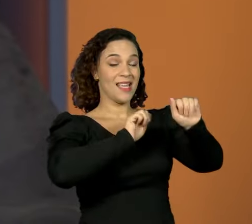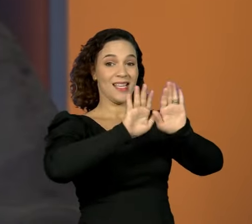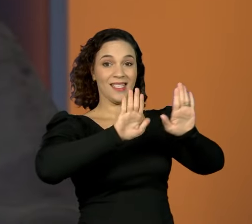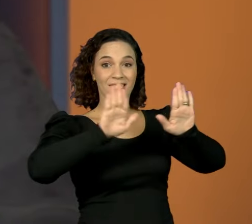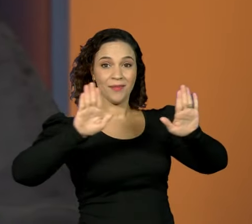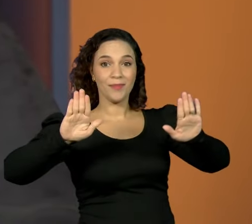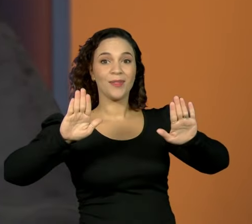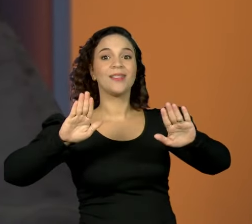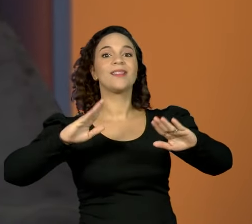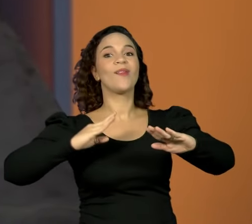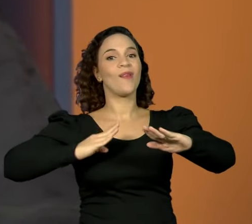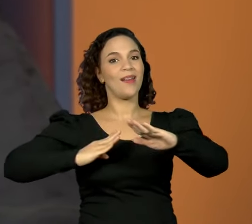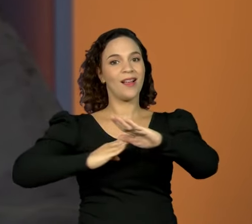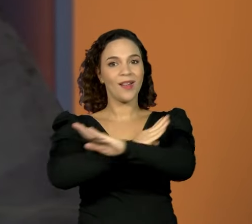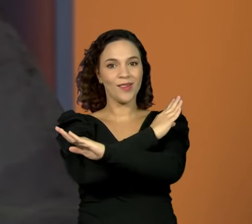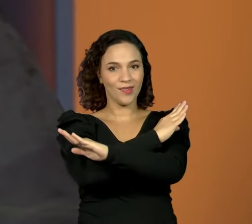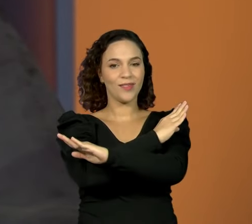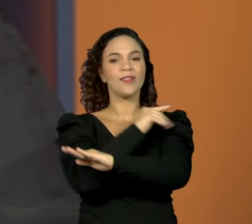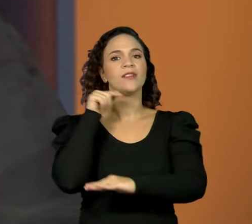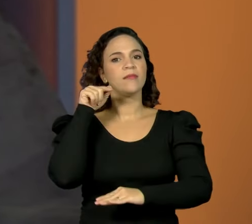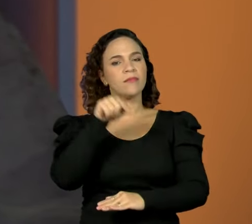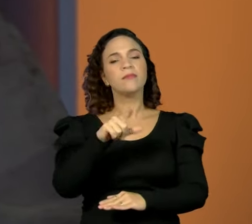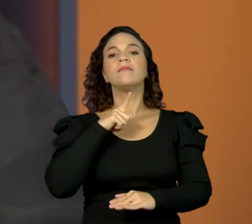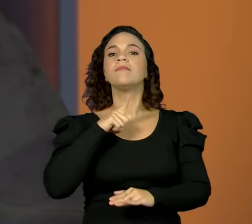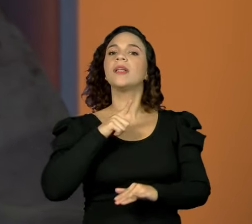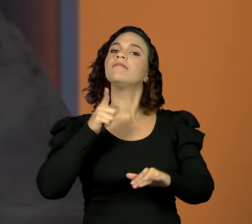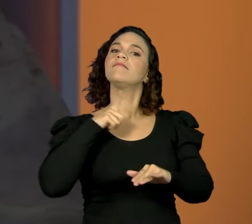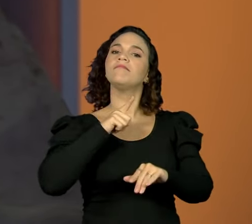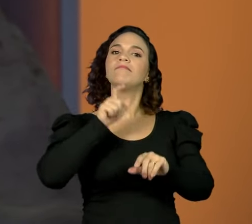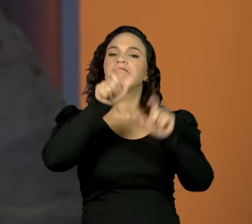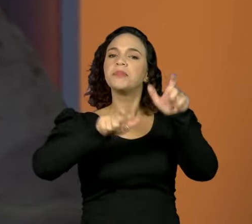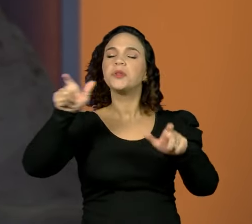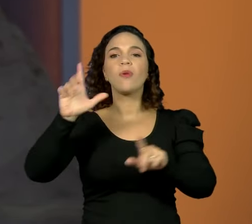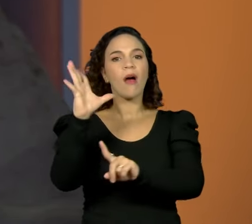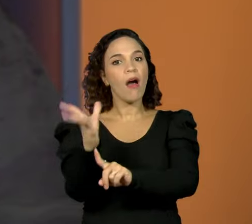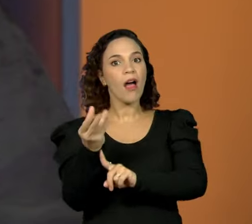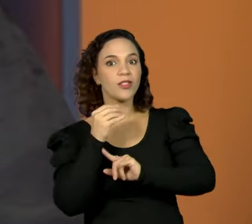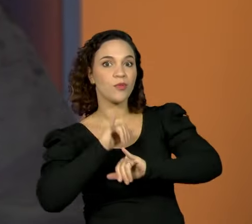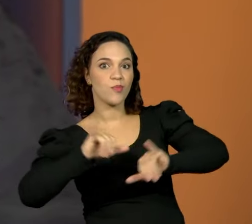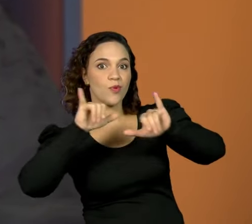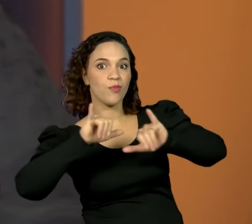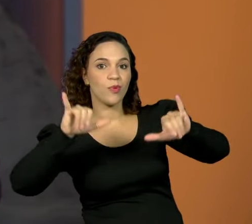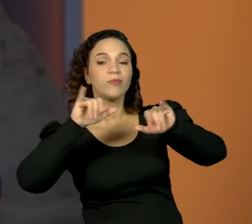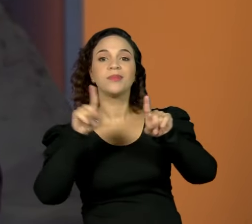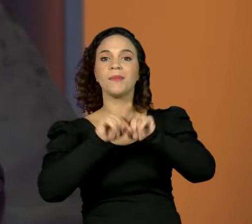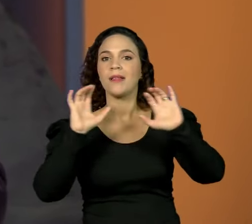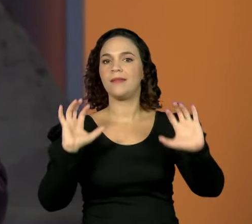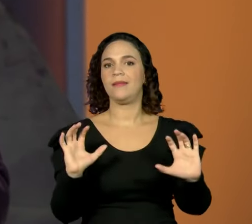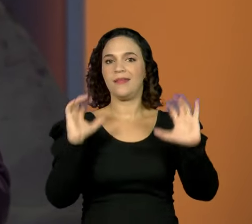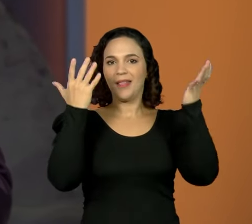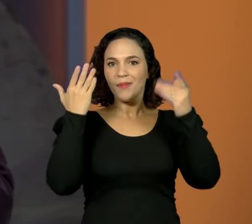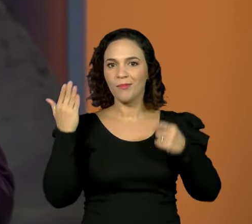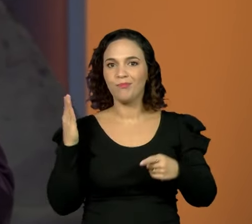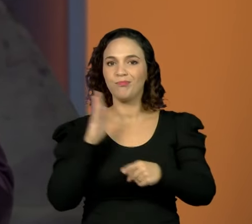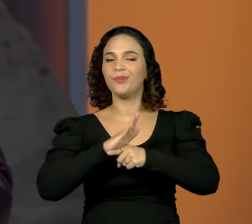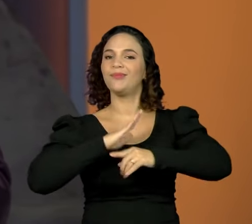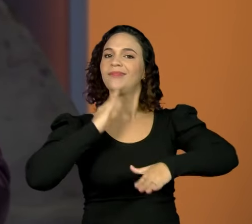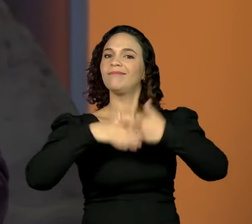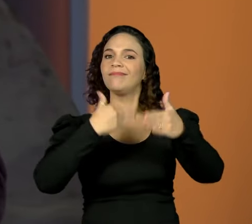Arte Afro-Brasileira não só amplia as vozes de artistas negros, como também celebra suas contribuições para o